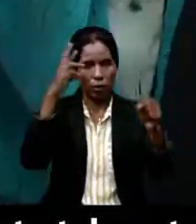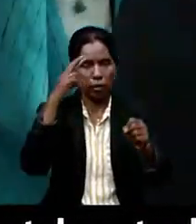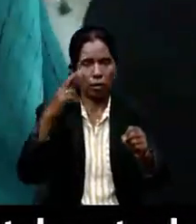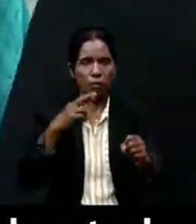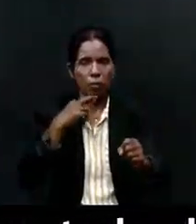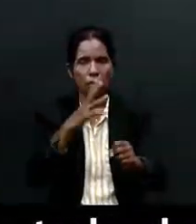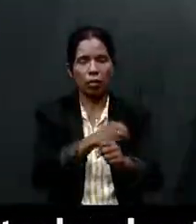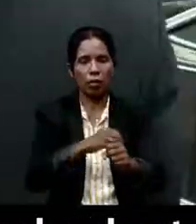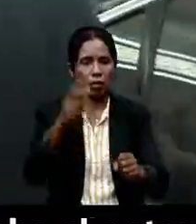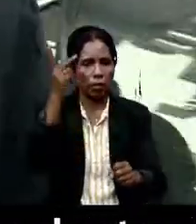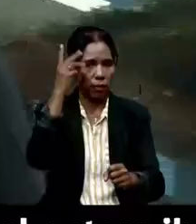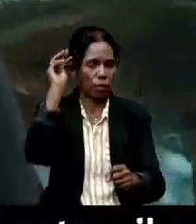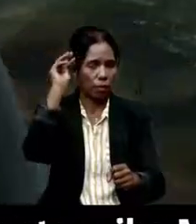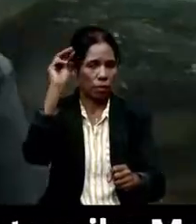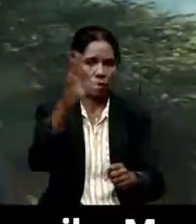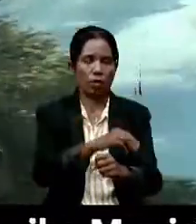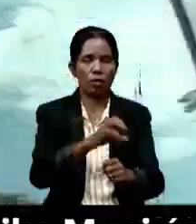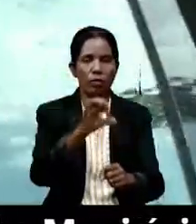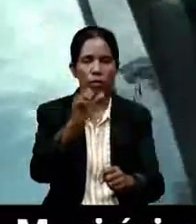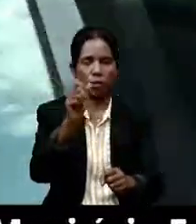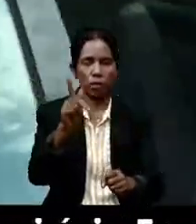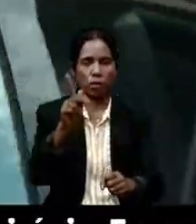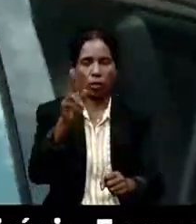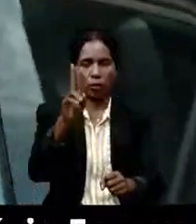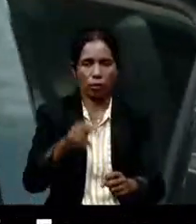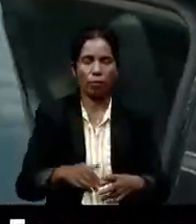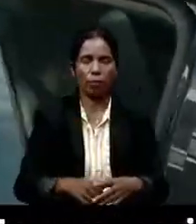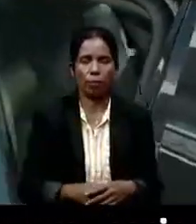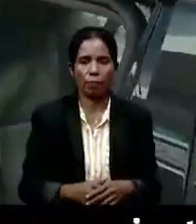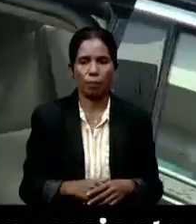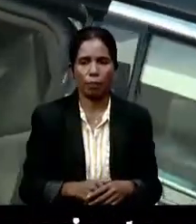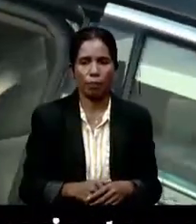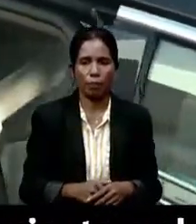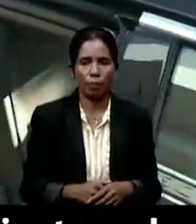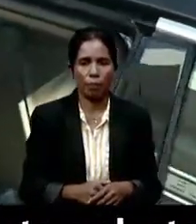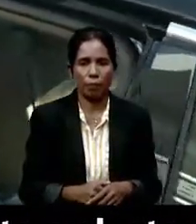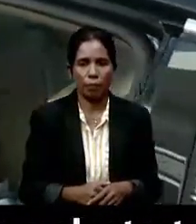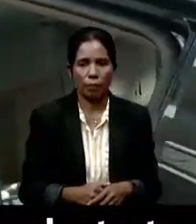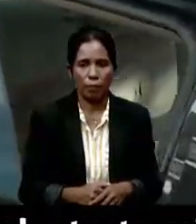Horta, no primeiro-ministro interino, Francisco Calboadilai. Aqui para a cobertura, GMN.